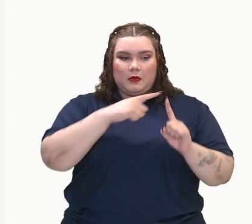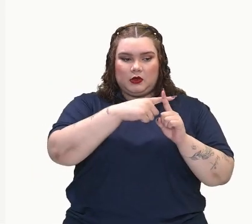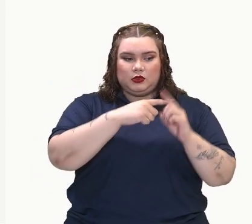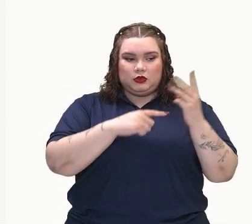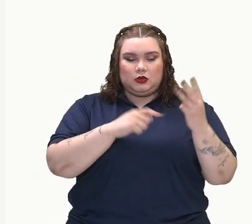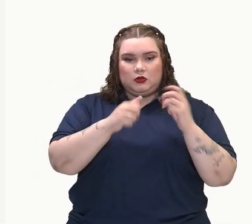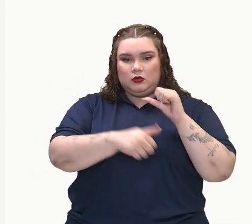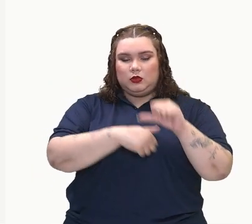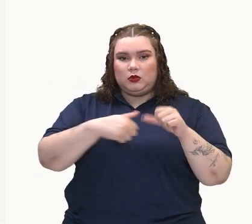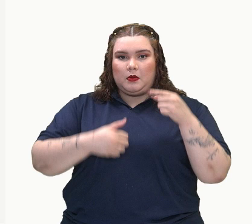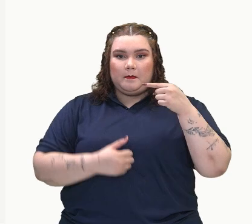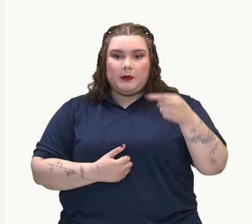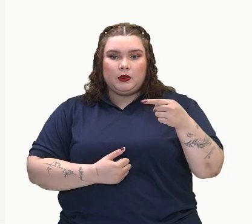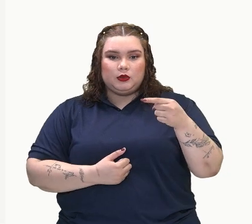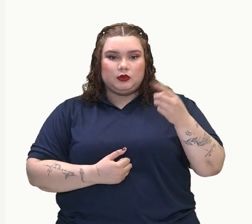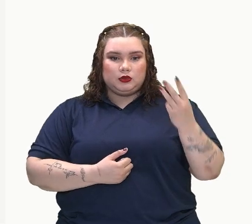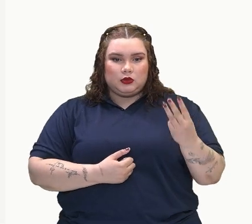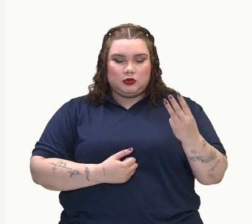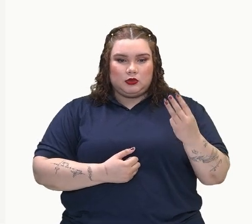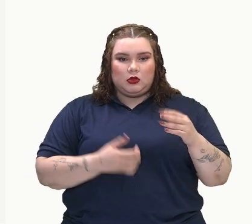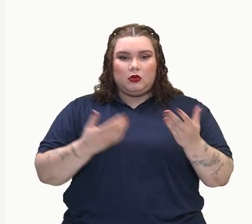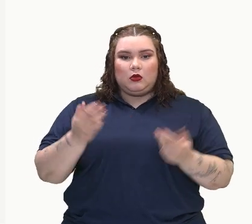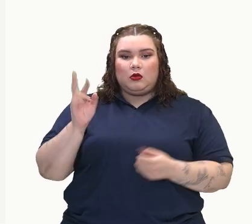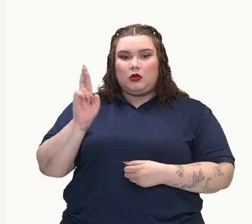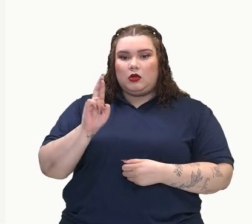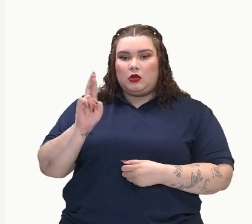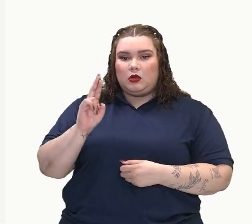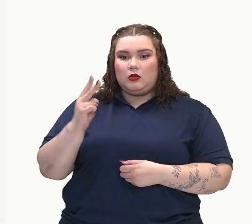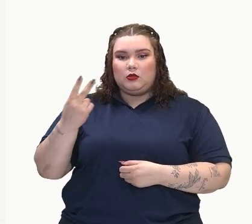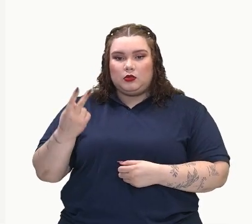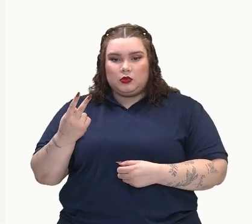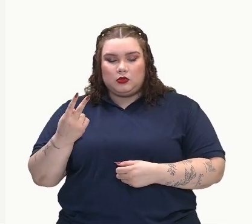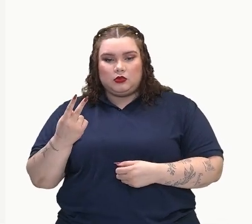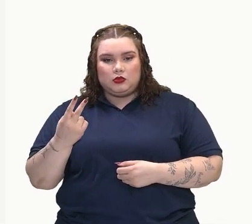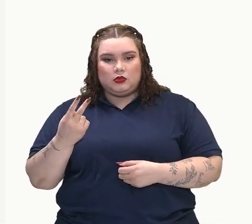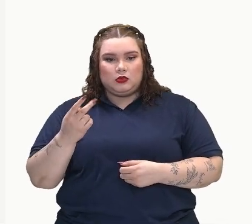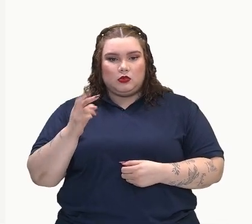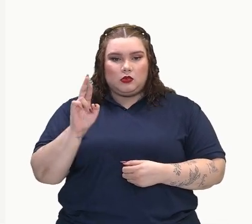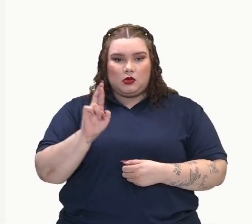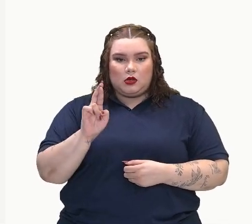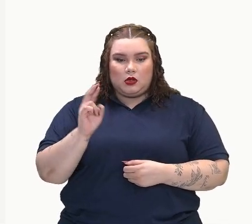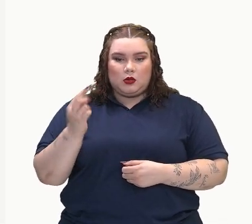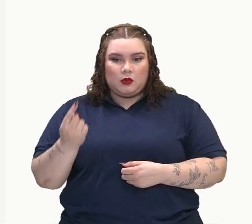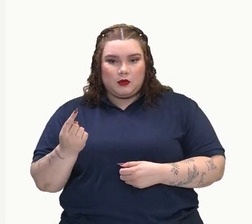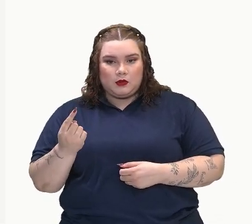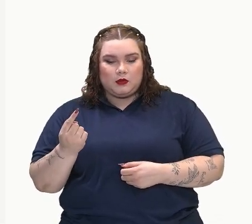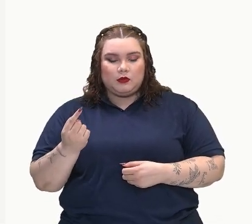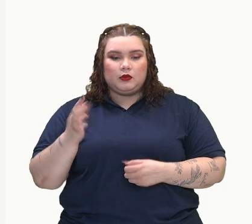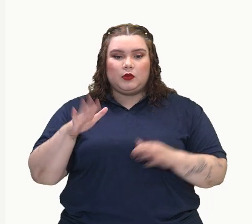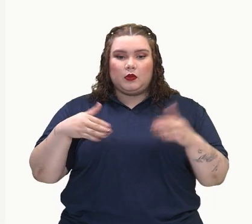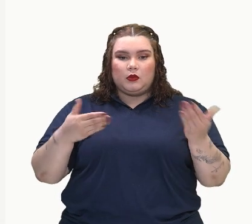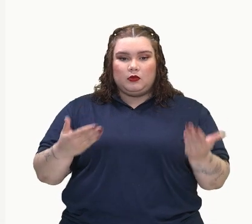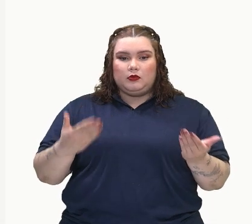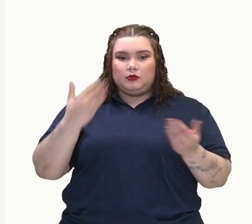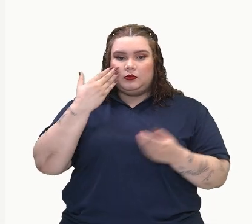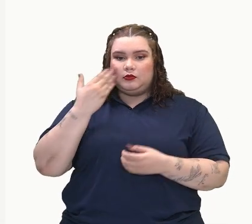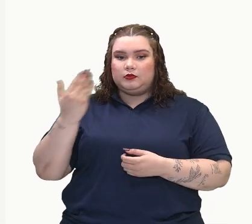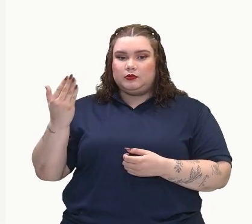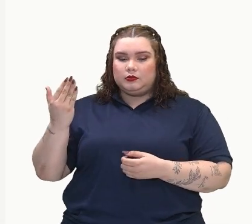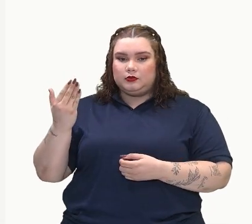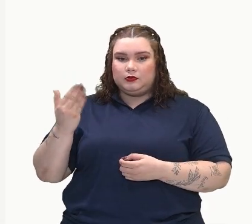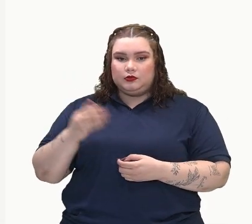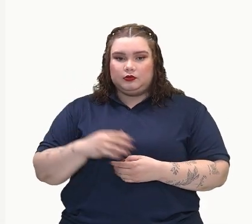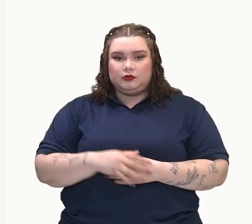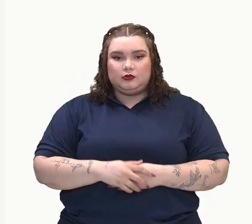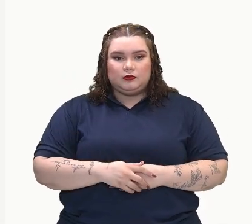o quê? Menos 3. E quem vai ser o nosso raio 2 aqui? Nosso raio 2 não, raio 1, perdão. O nosso raio 1, que é da circunferência